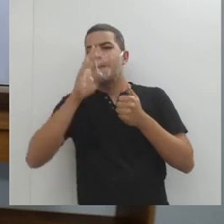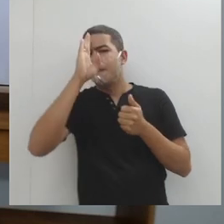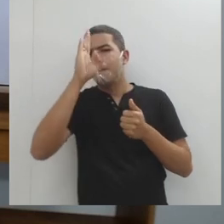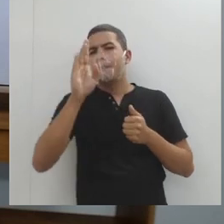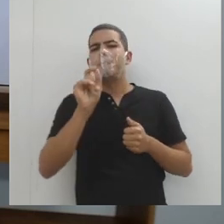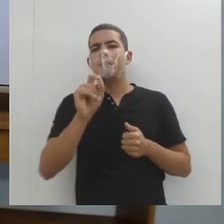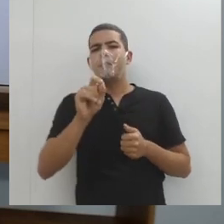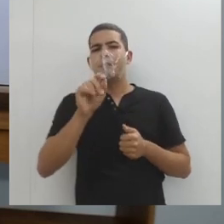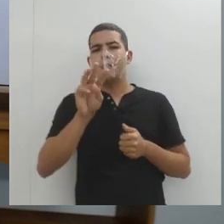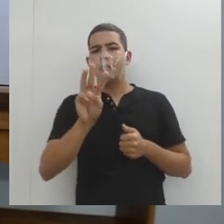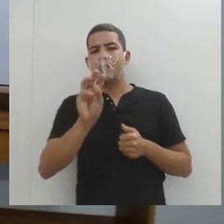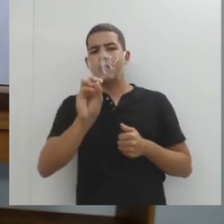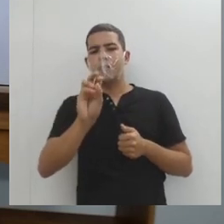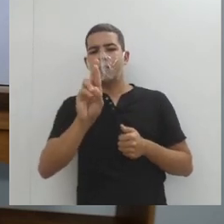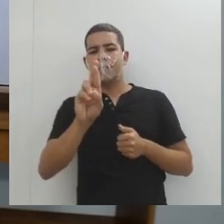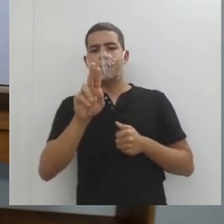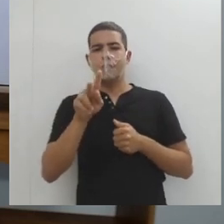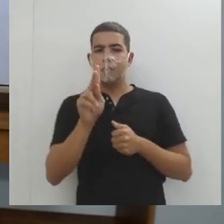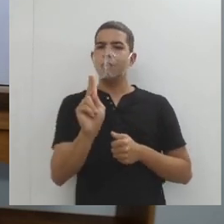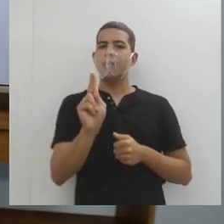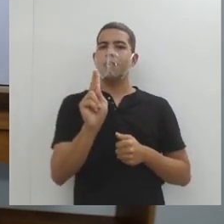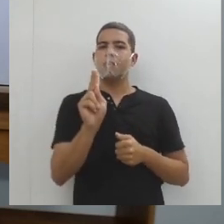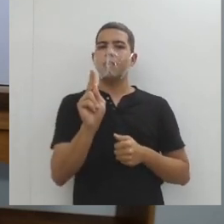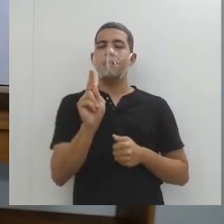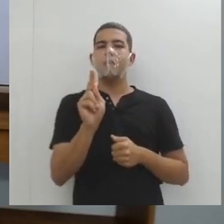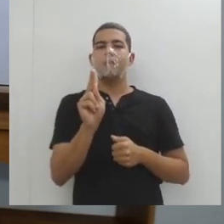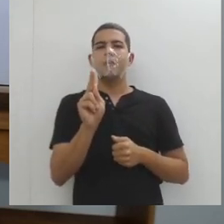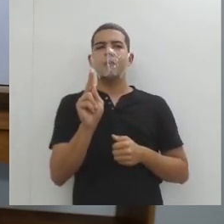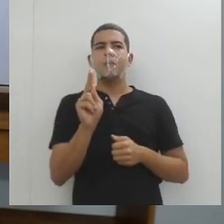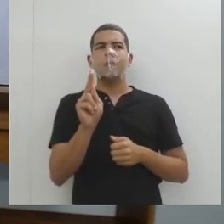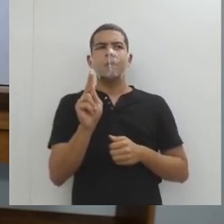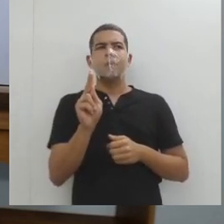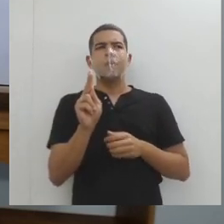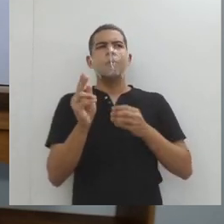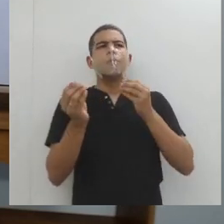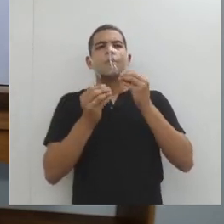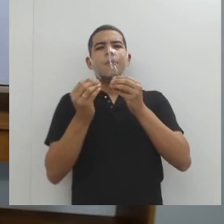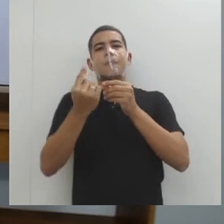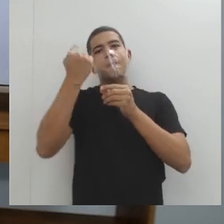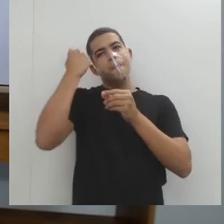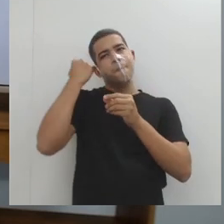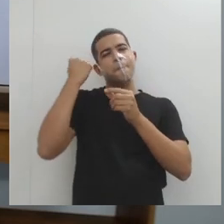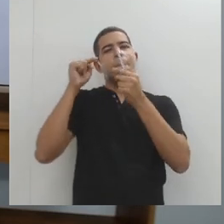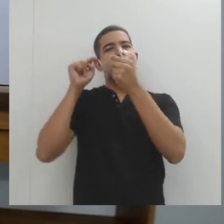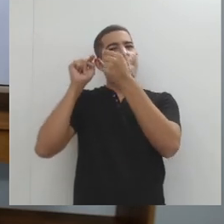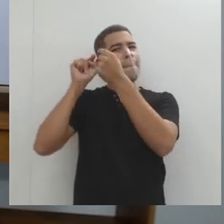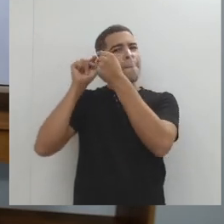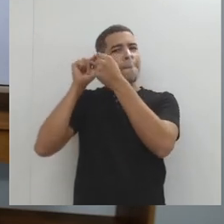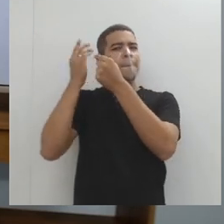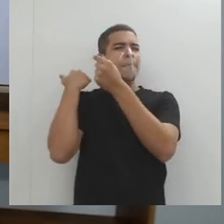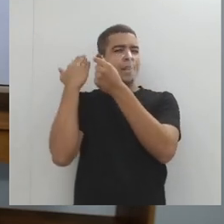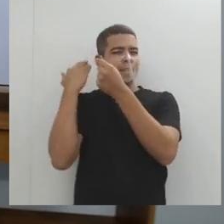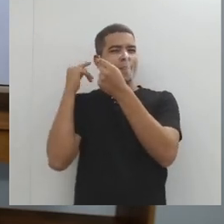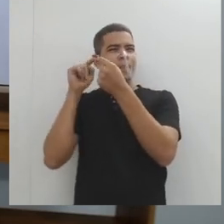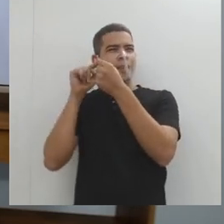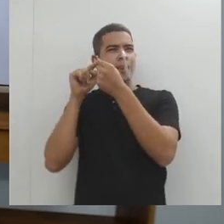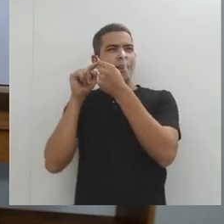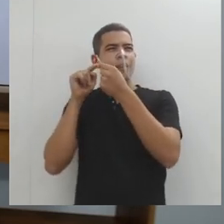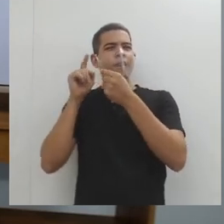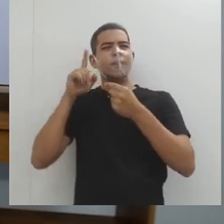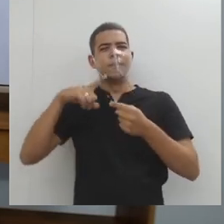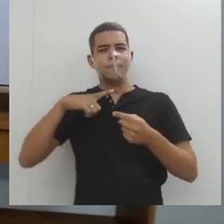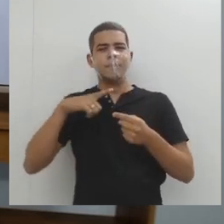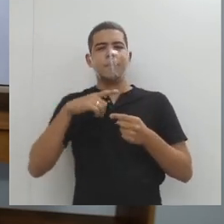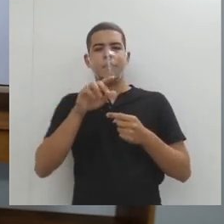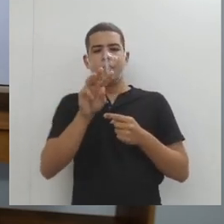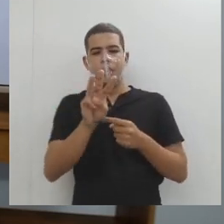que vir na forma do particípio passado. E aí eu já falei para você, como o particípio passado de um verbo regular, ele vai terminar em ED